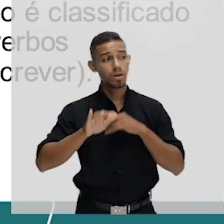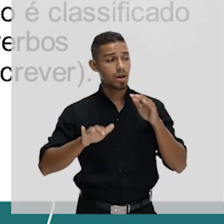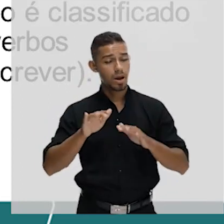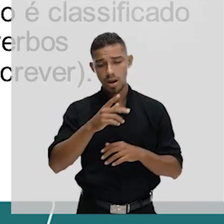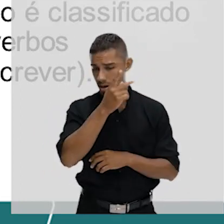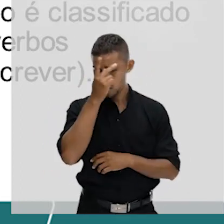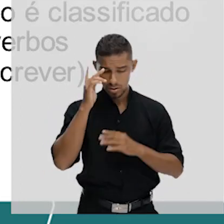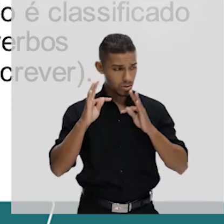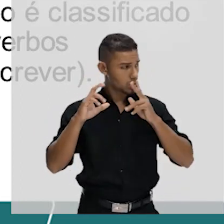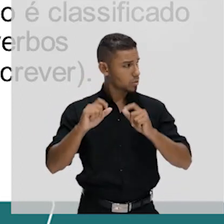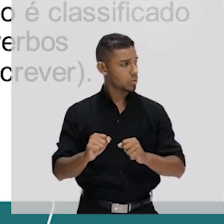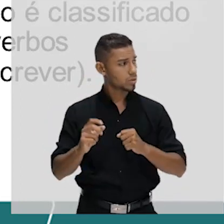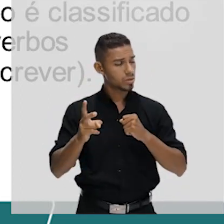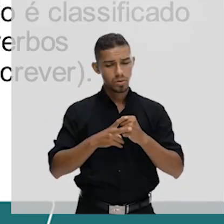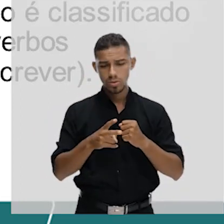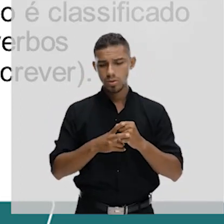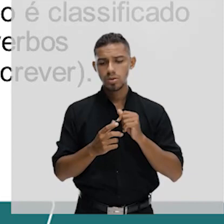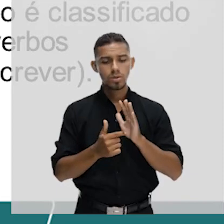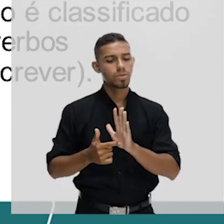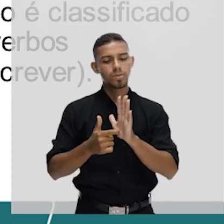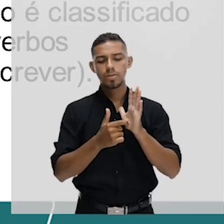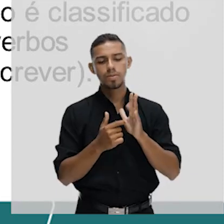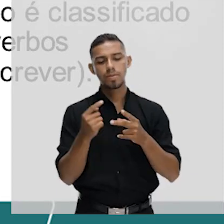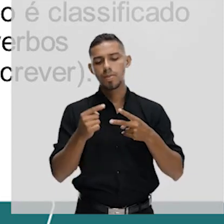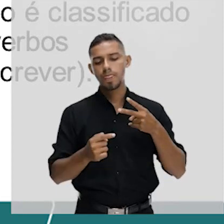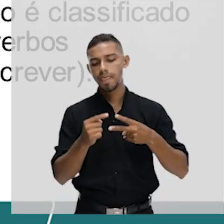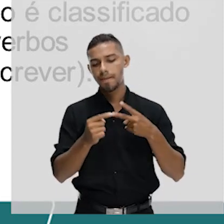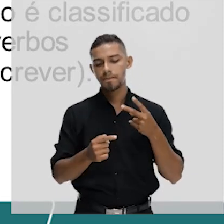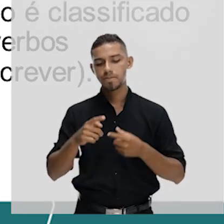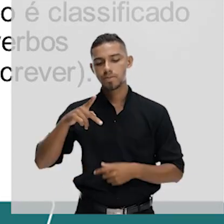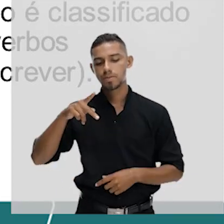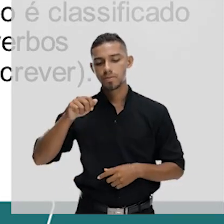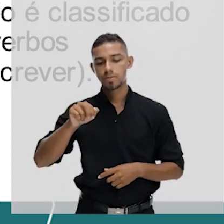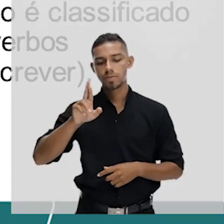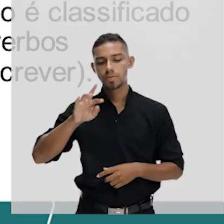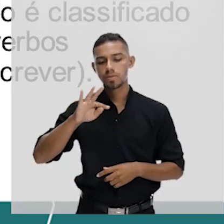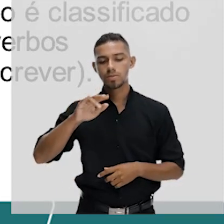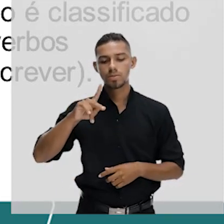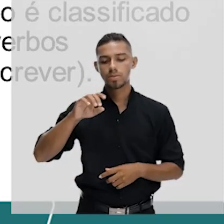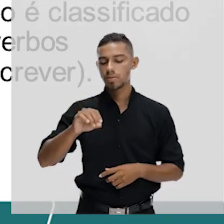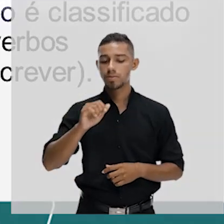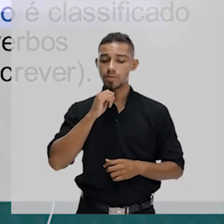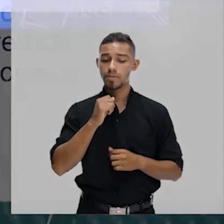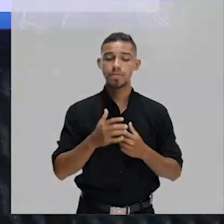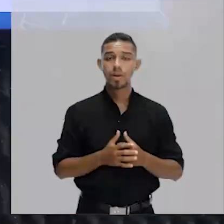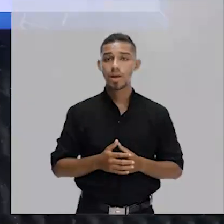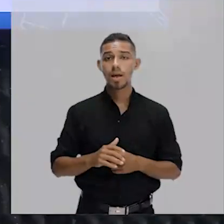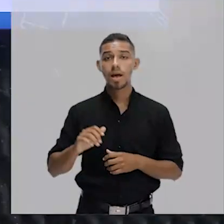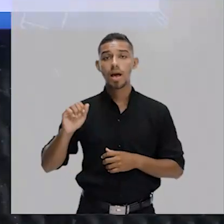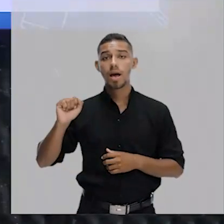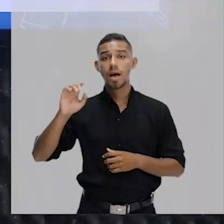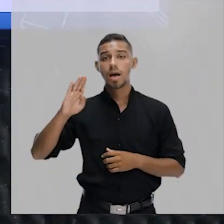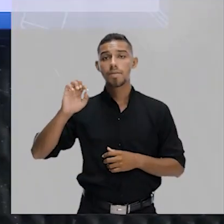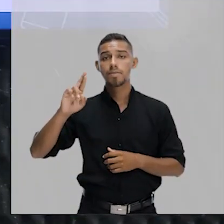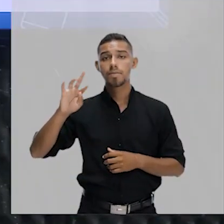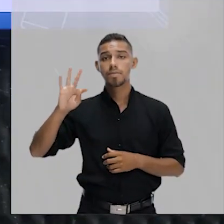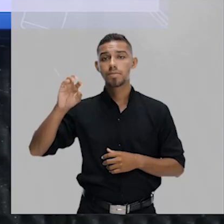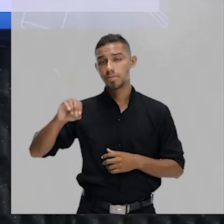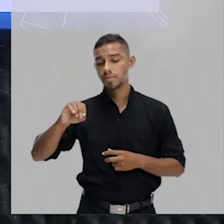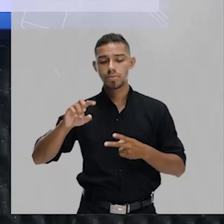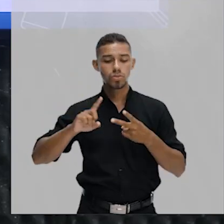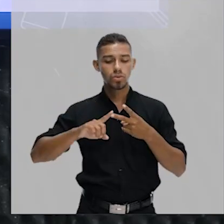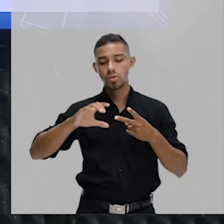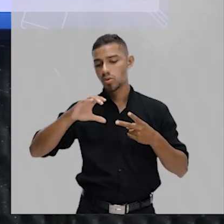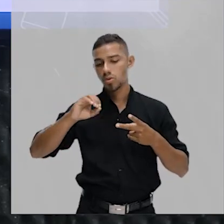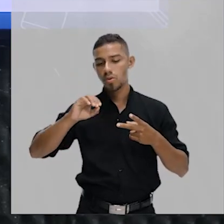os verbos apresentam duas formas de particípio. Aberto, coberto, escrever. Então, a gente tem que ter